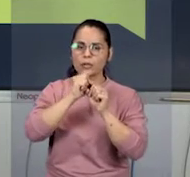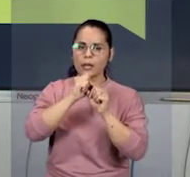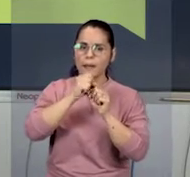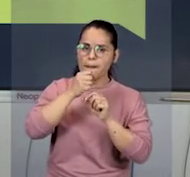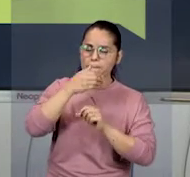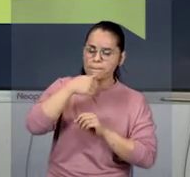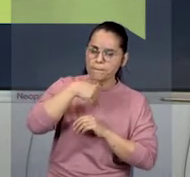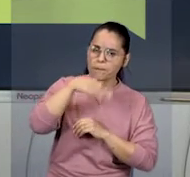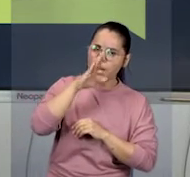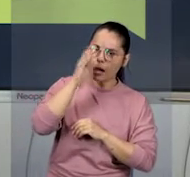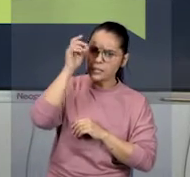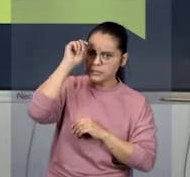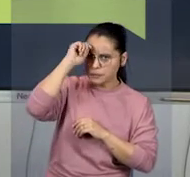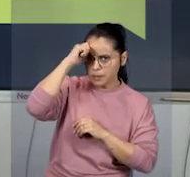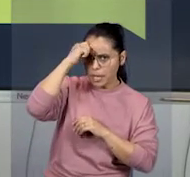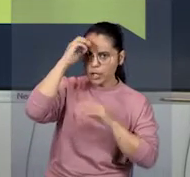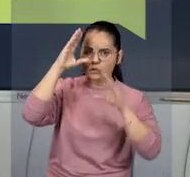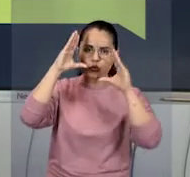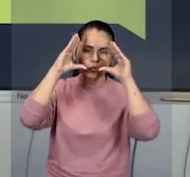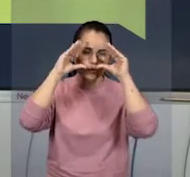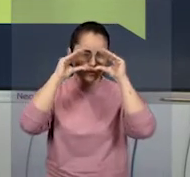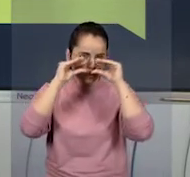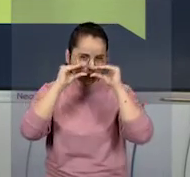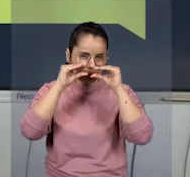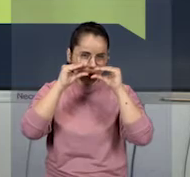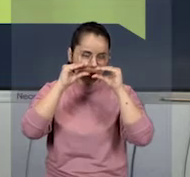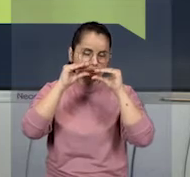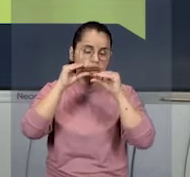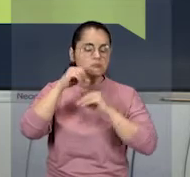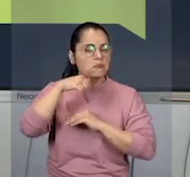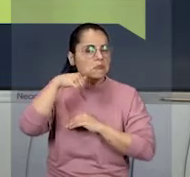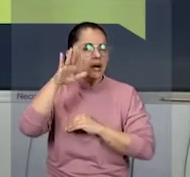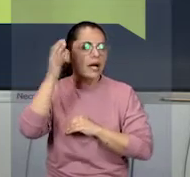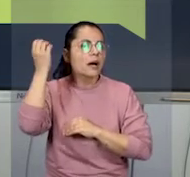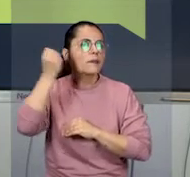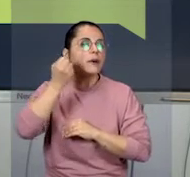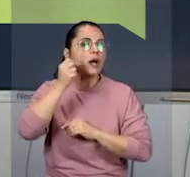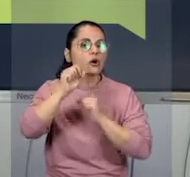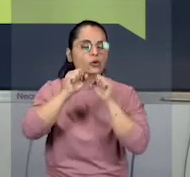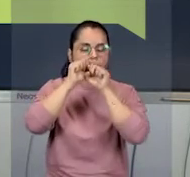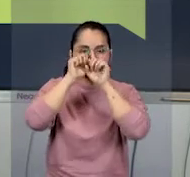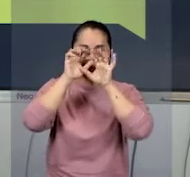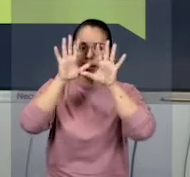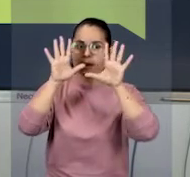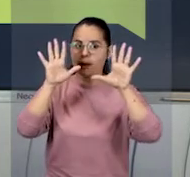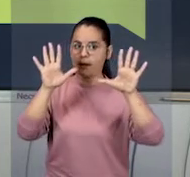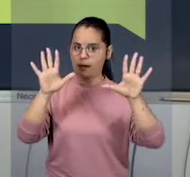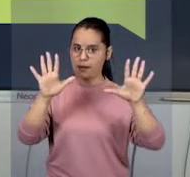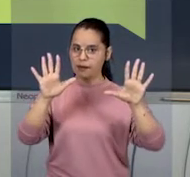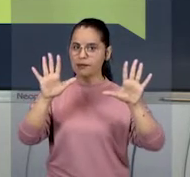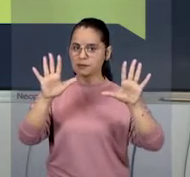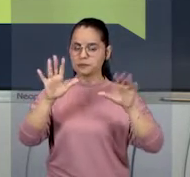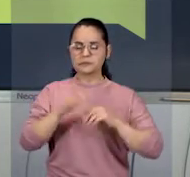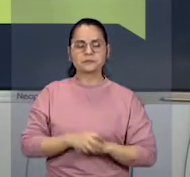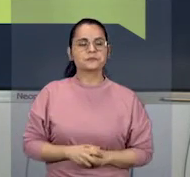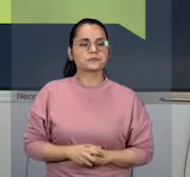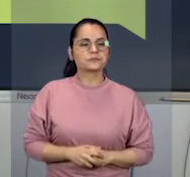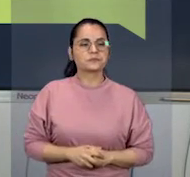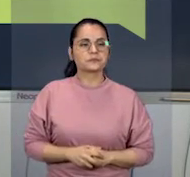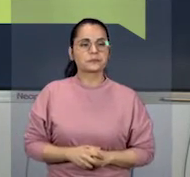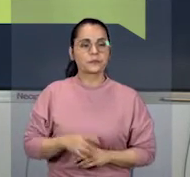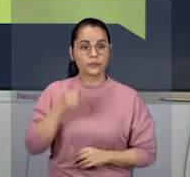preto, a tonalidade vai ficar mais escura. Colocando mais branco, a tonalidade vai ficar mais clara.